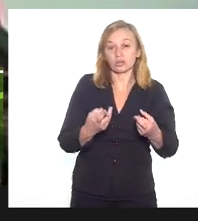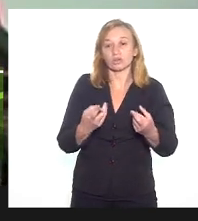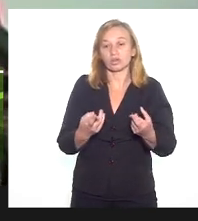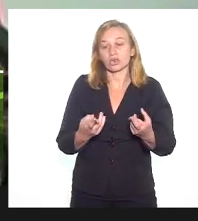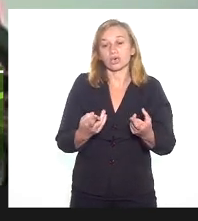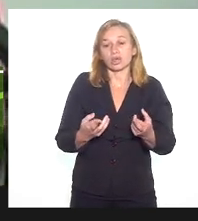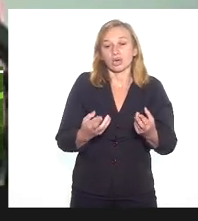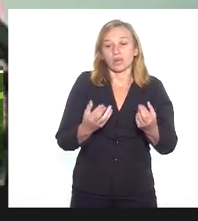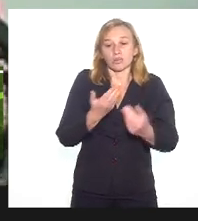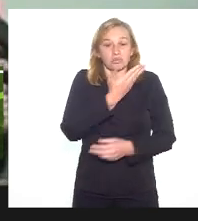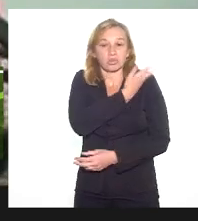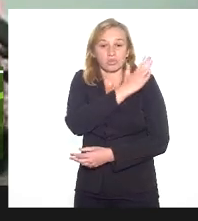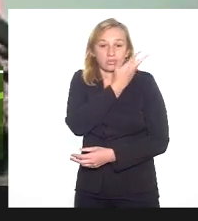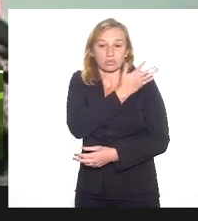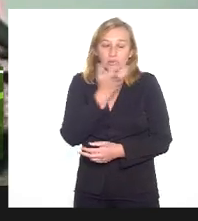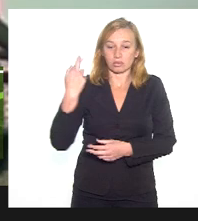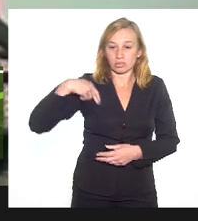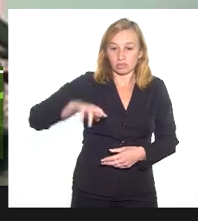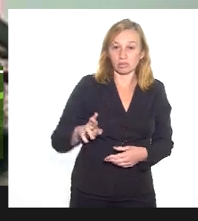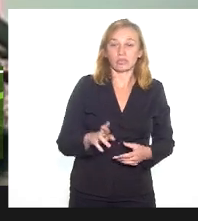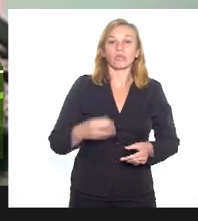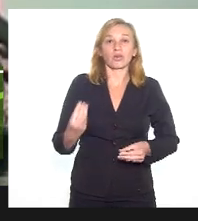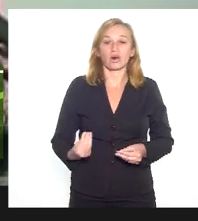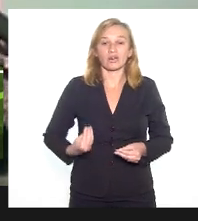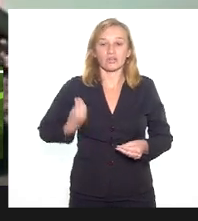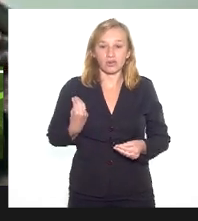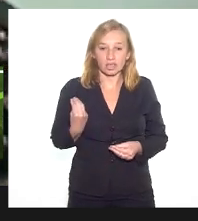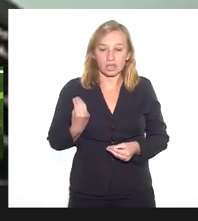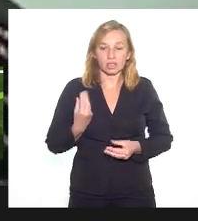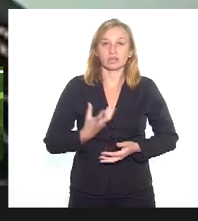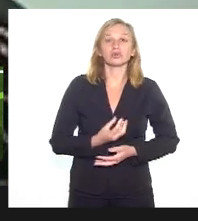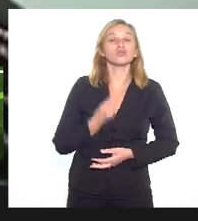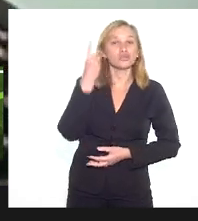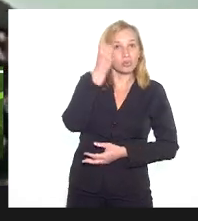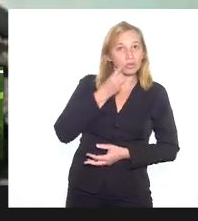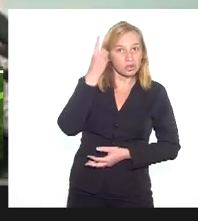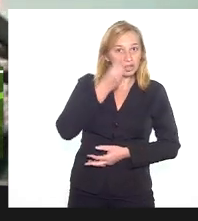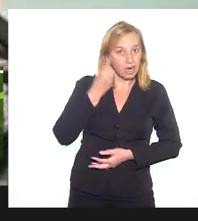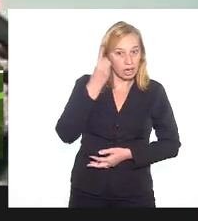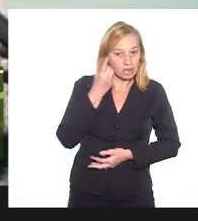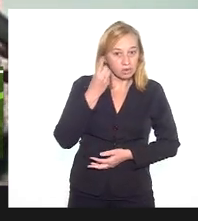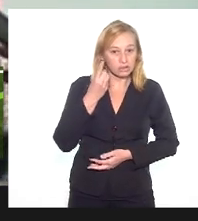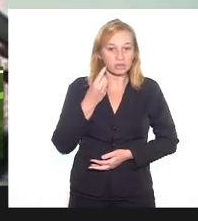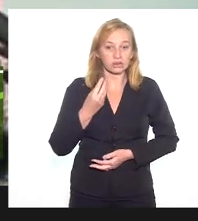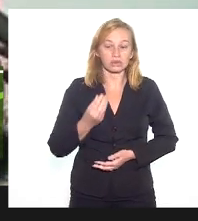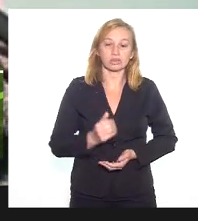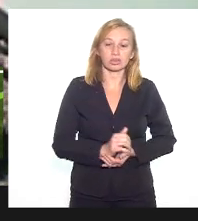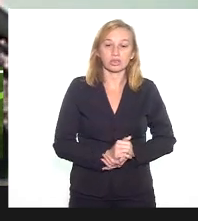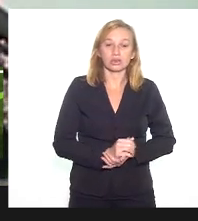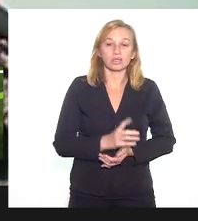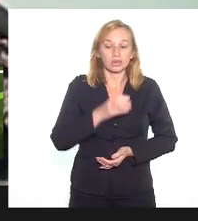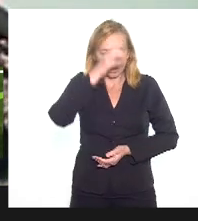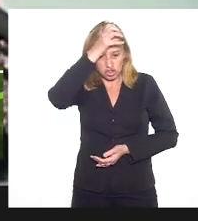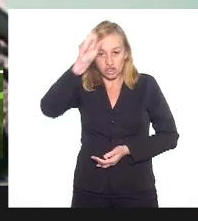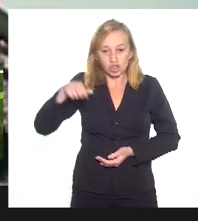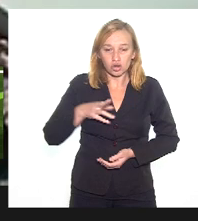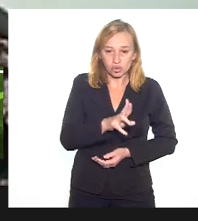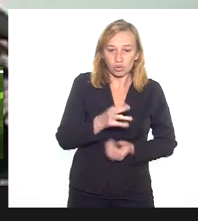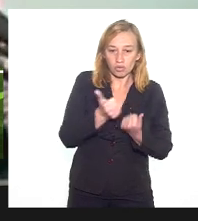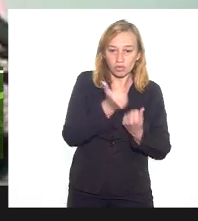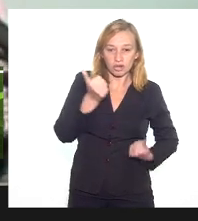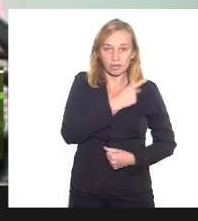do Rio de Janeiro e contando com a presença dos senhores deputados e as senhoras deputadas, deputada Tia Ju, vice